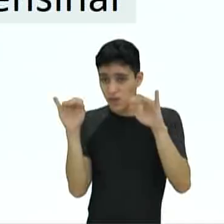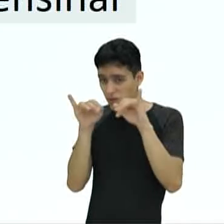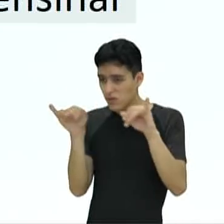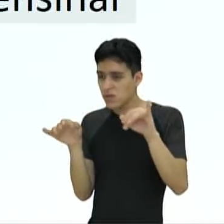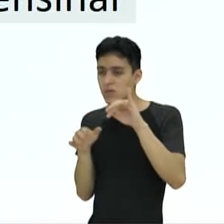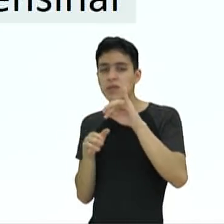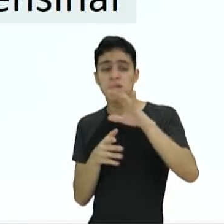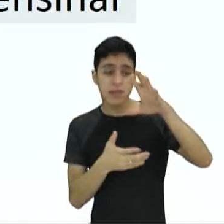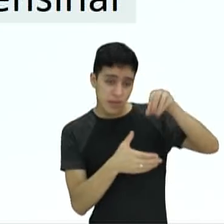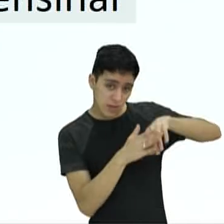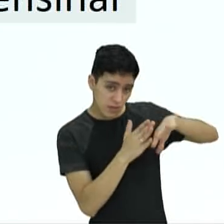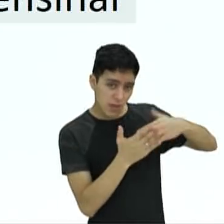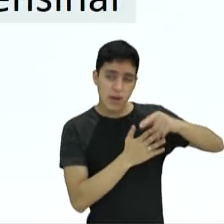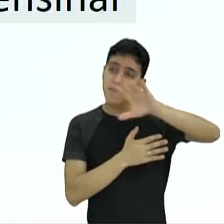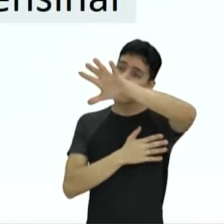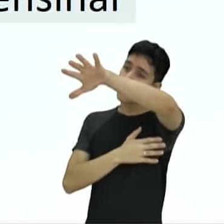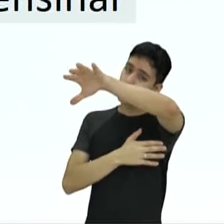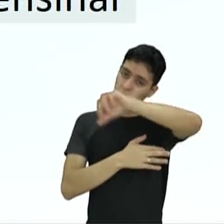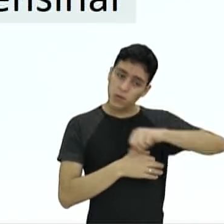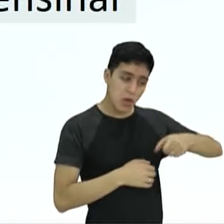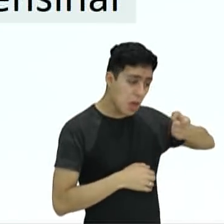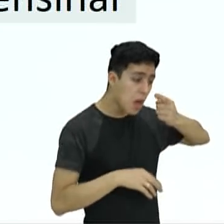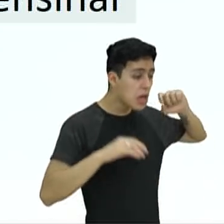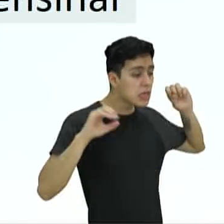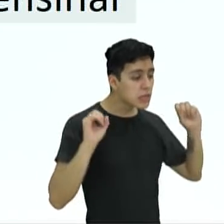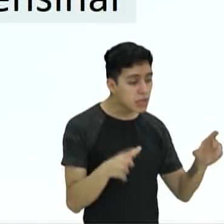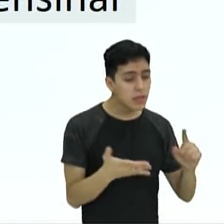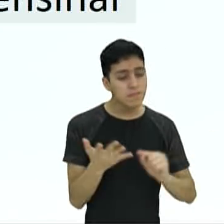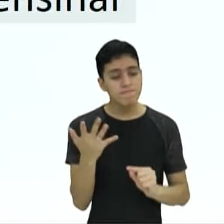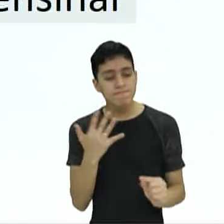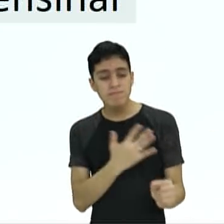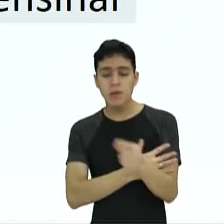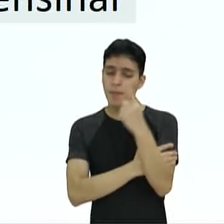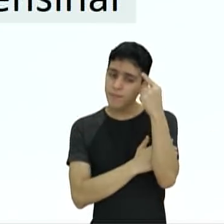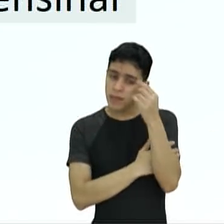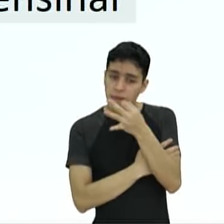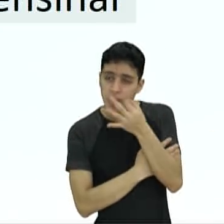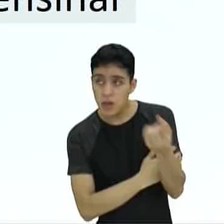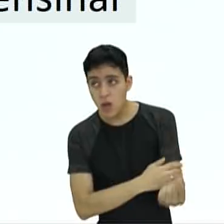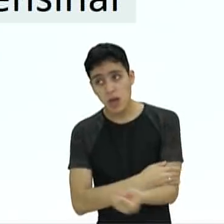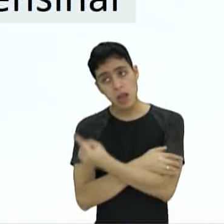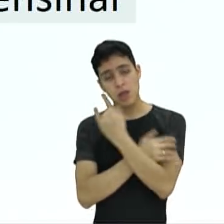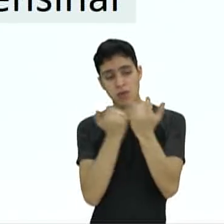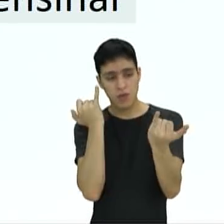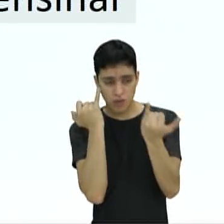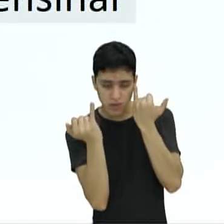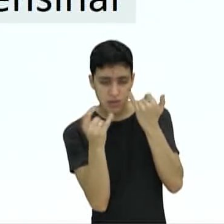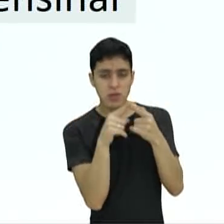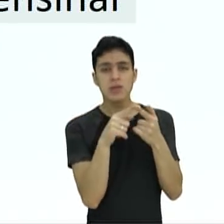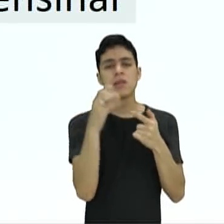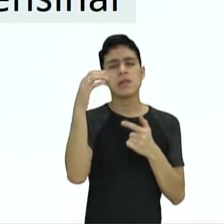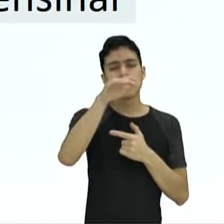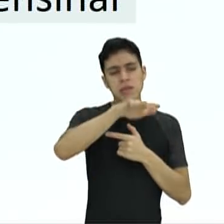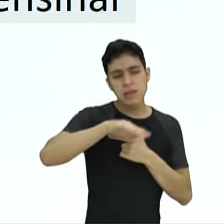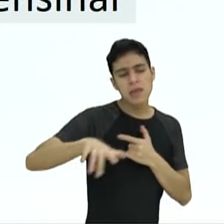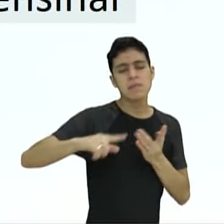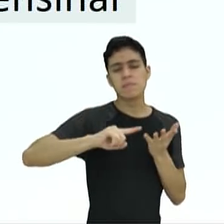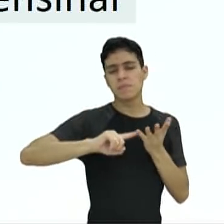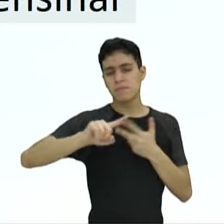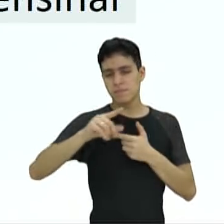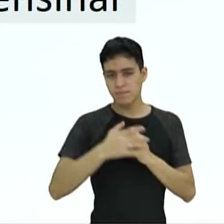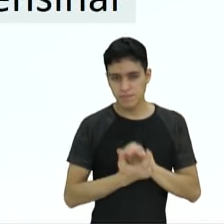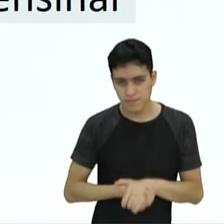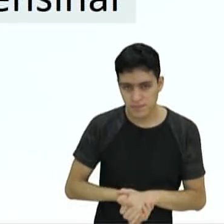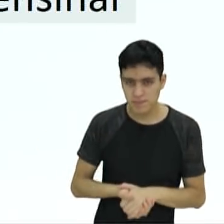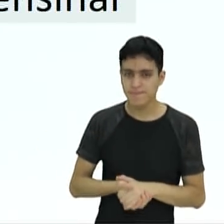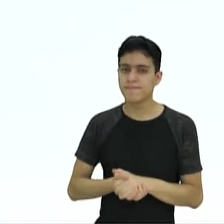para ensinar pensamento crítico e pesquisa científica. Então nós temos aqui o porquê e o que ocorre